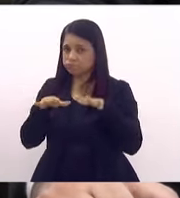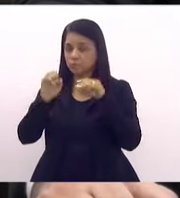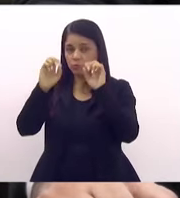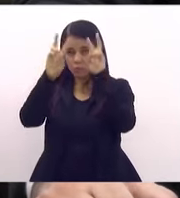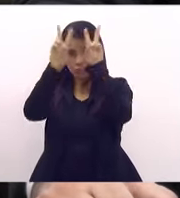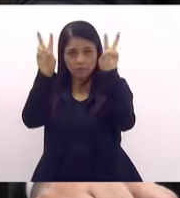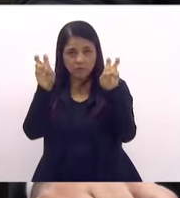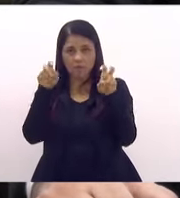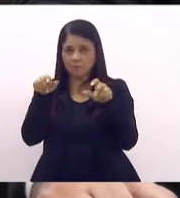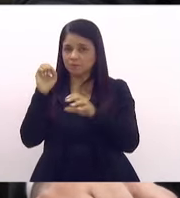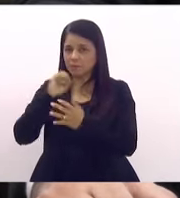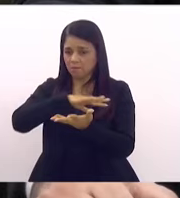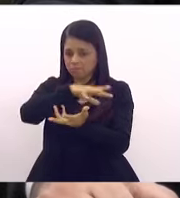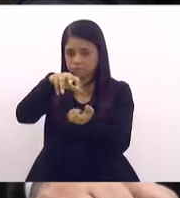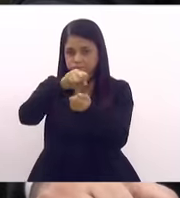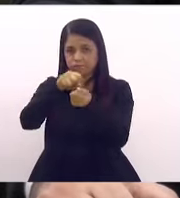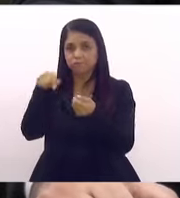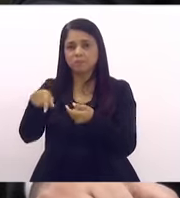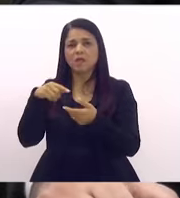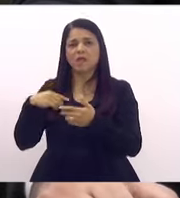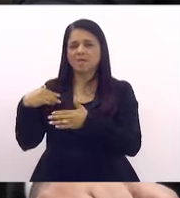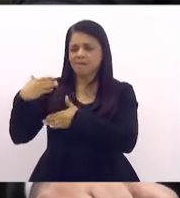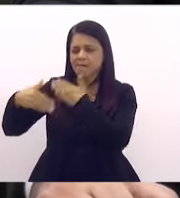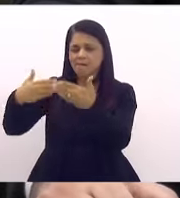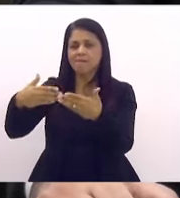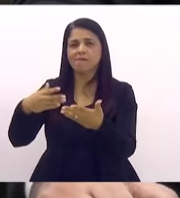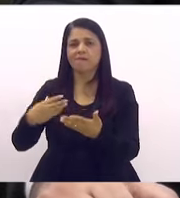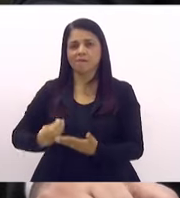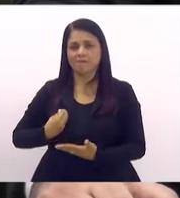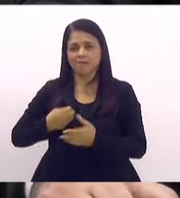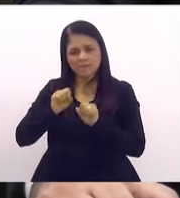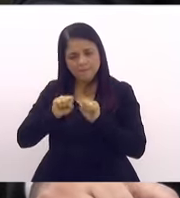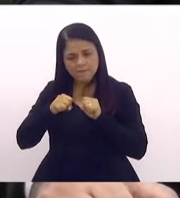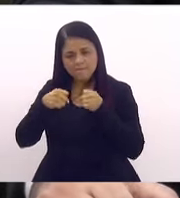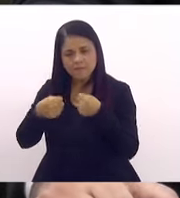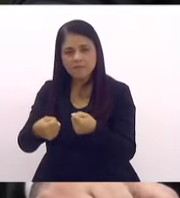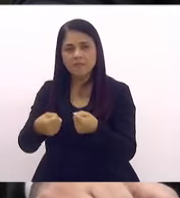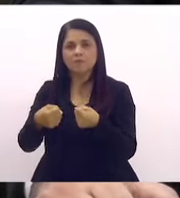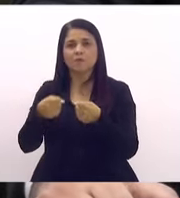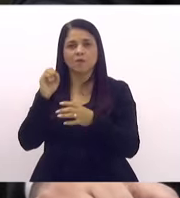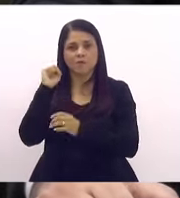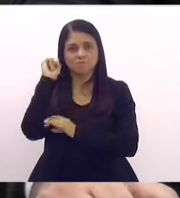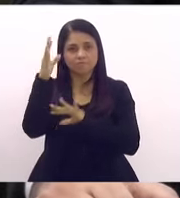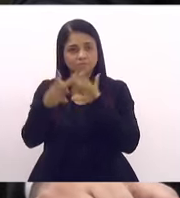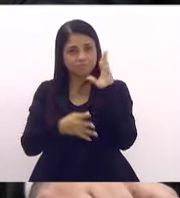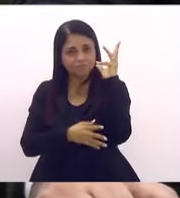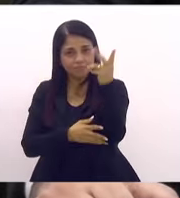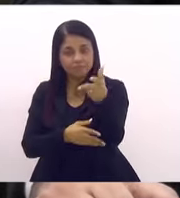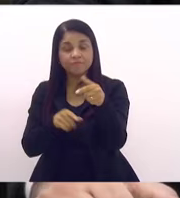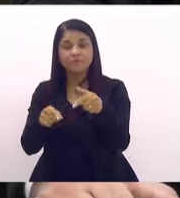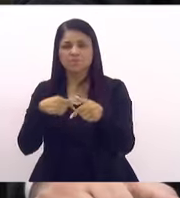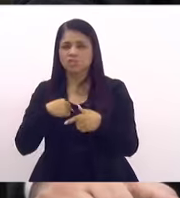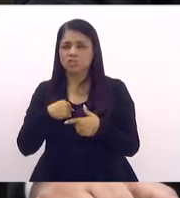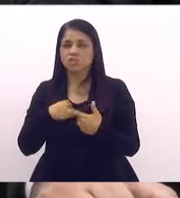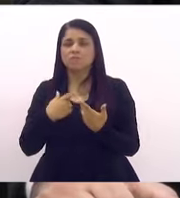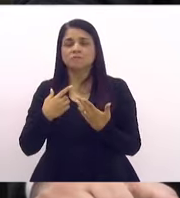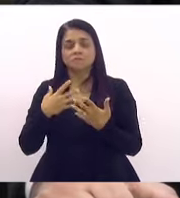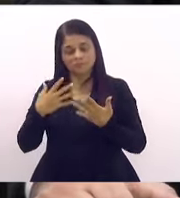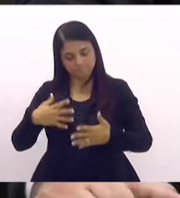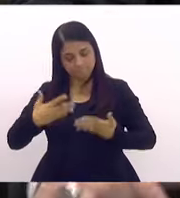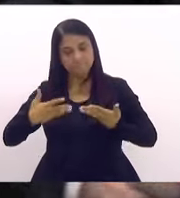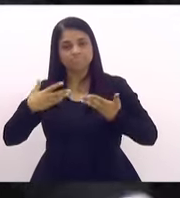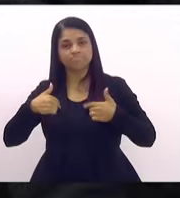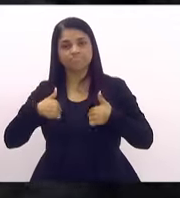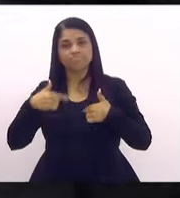vida inteira, não é, política na defesa, e, sem sombra de dúvidas, nós, não é, nos engrandecemos